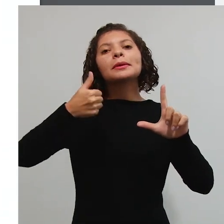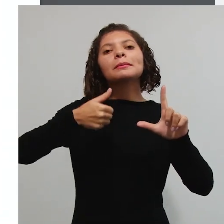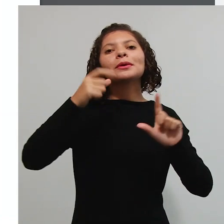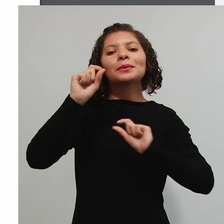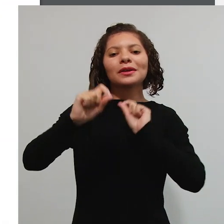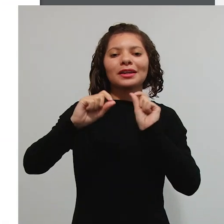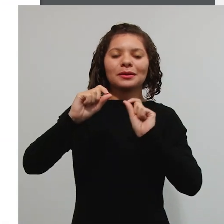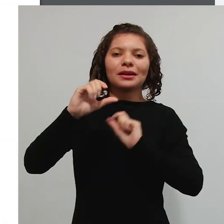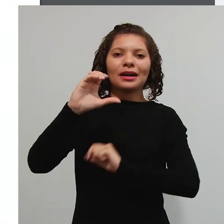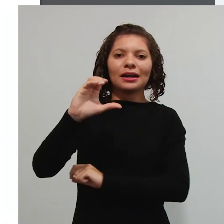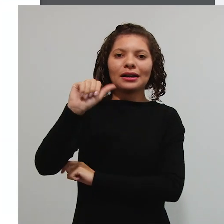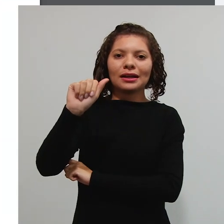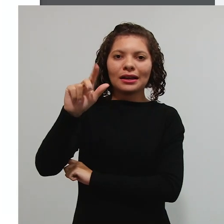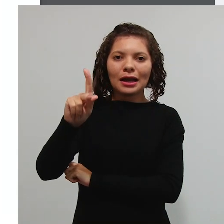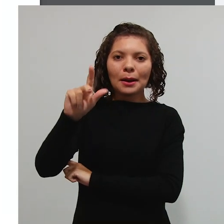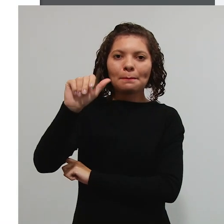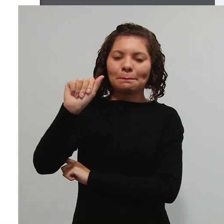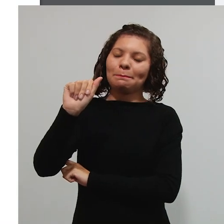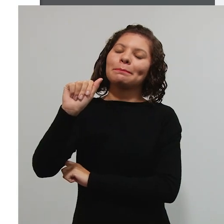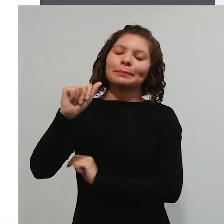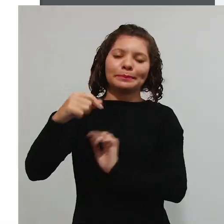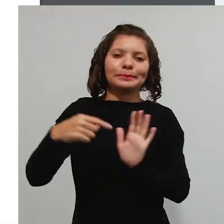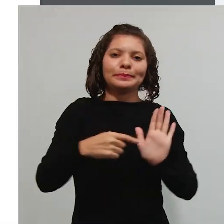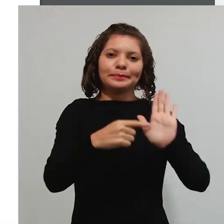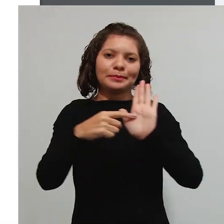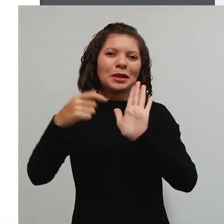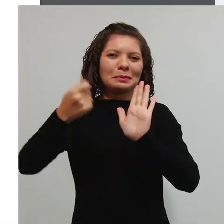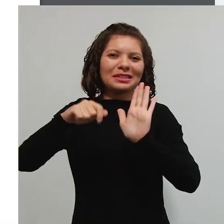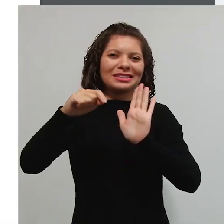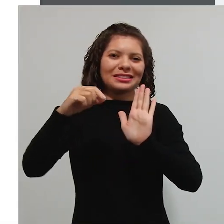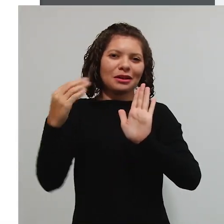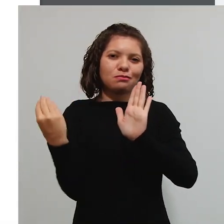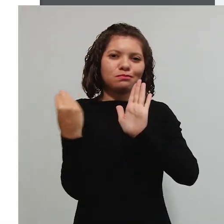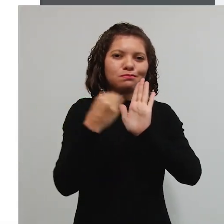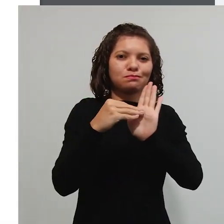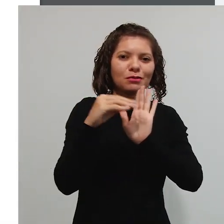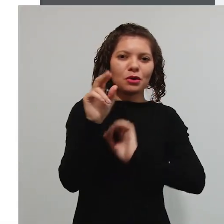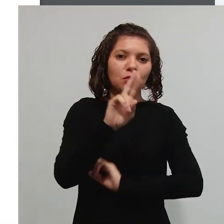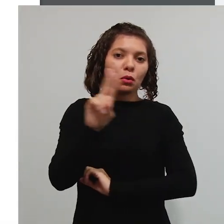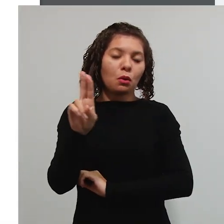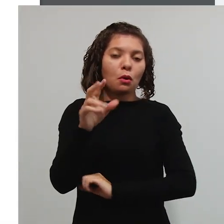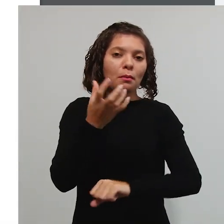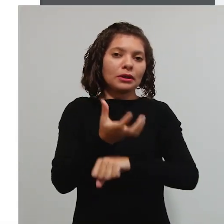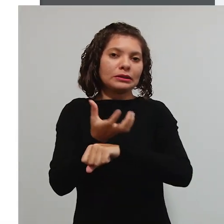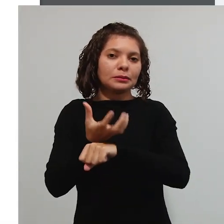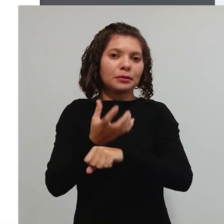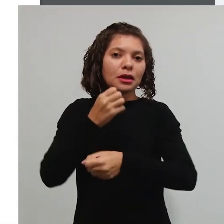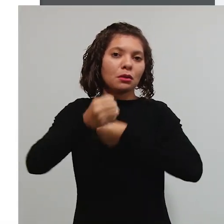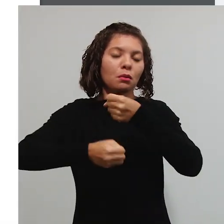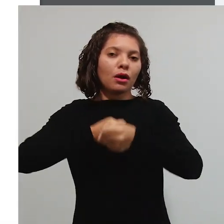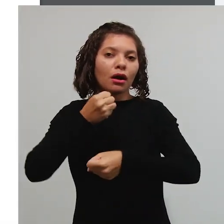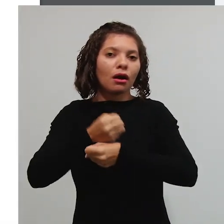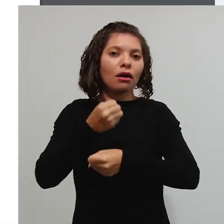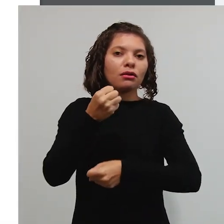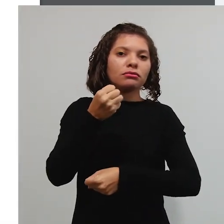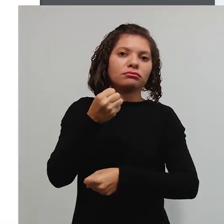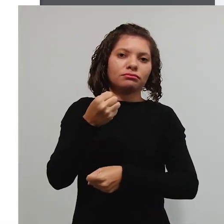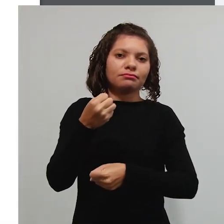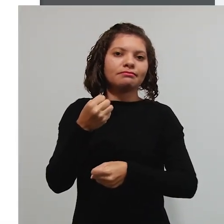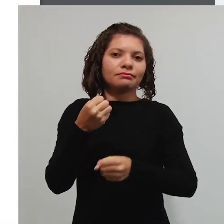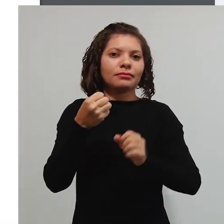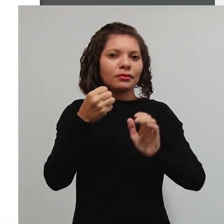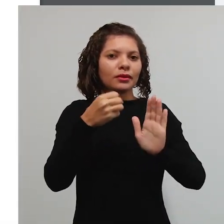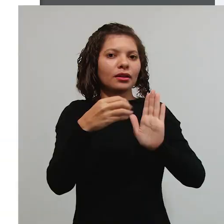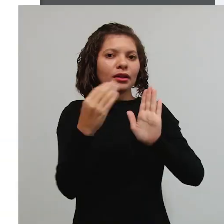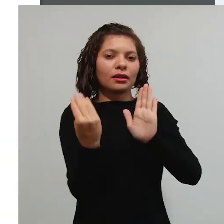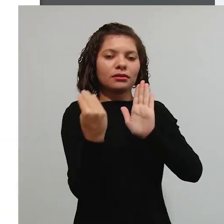é a capa, certo? A capa tem que ter os nomes, as disciplinas, os professores, o ano. Na própria